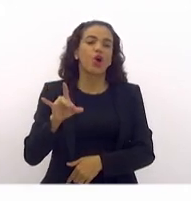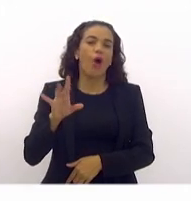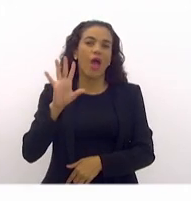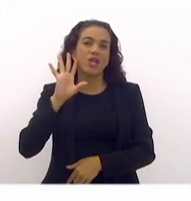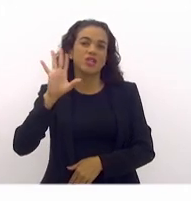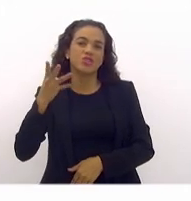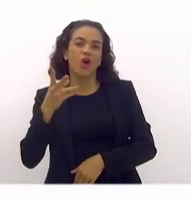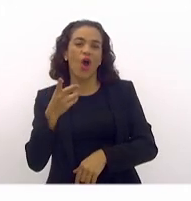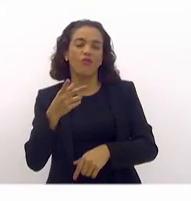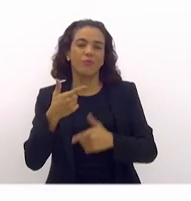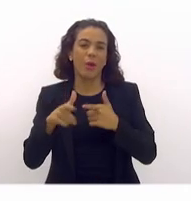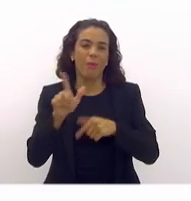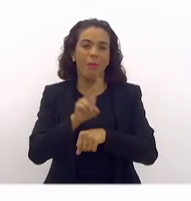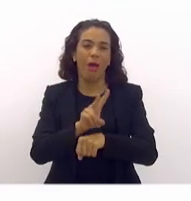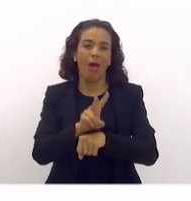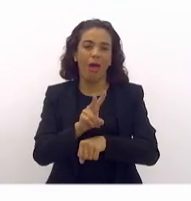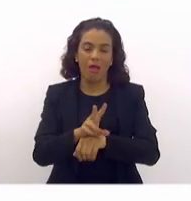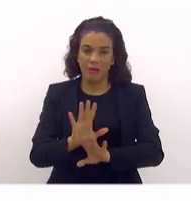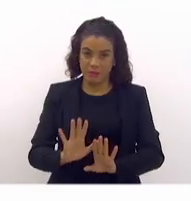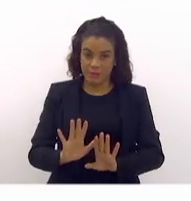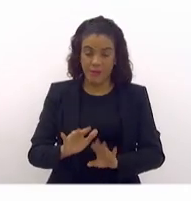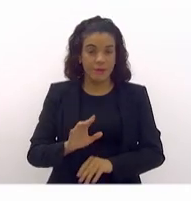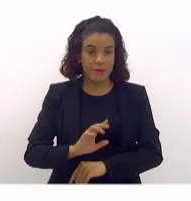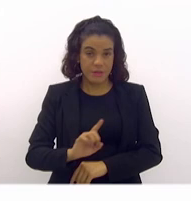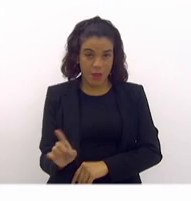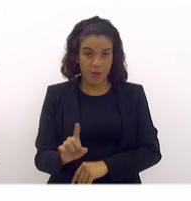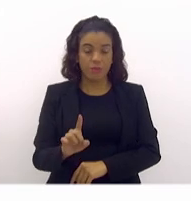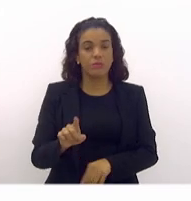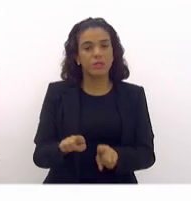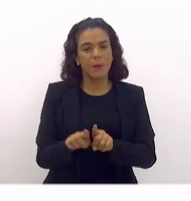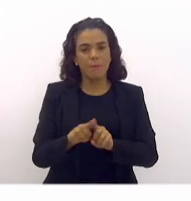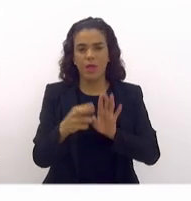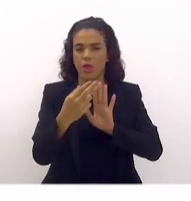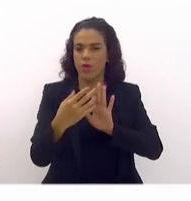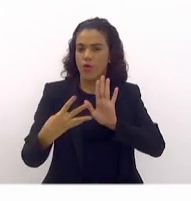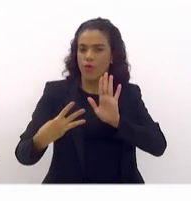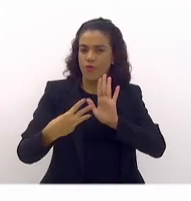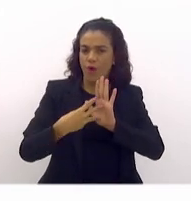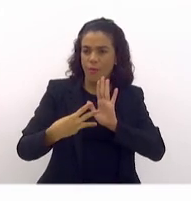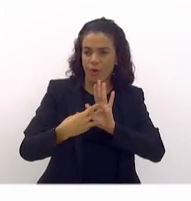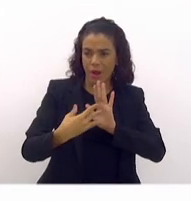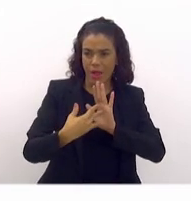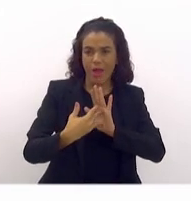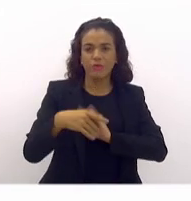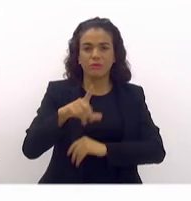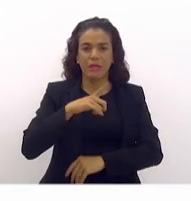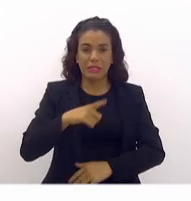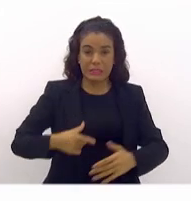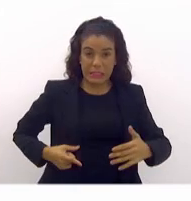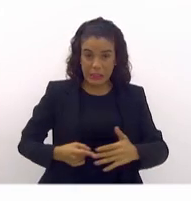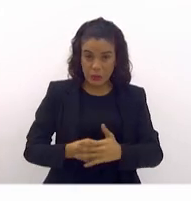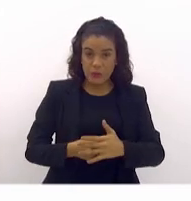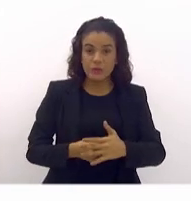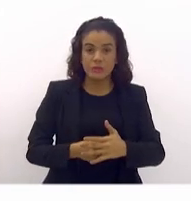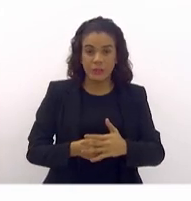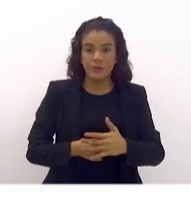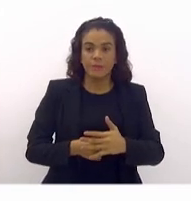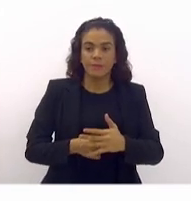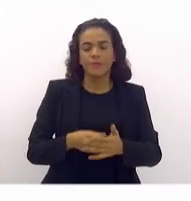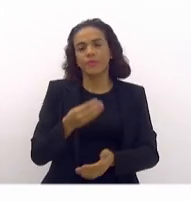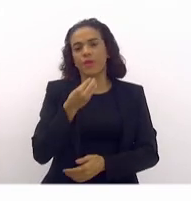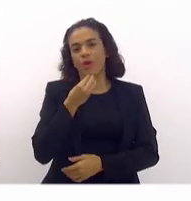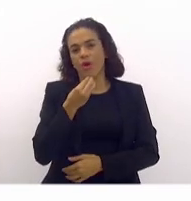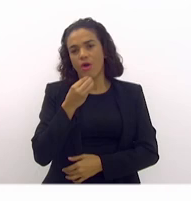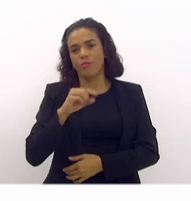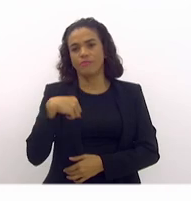gelo, né, do problema. E aí eu trago essa questão, do formulário para quem tiver denúncias, né? E, claro,